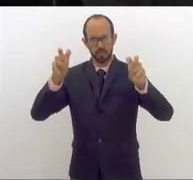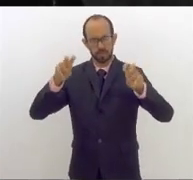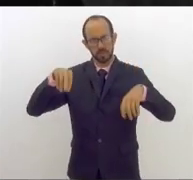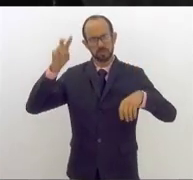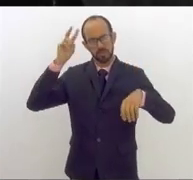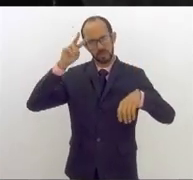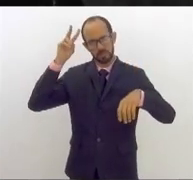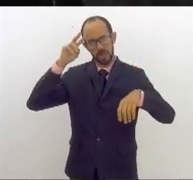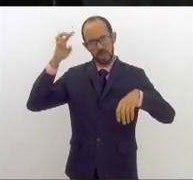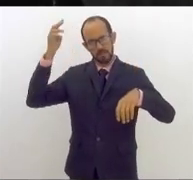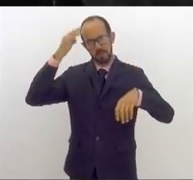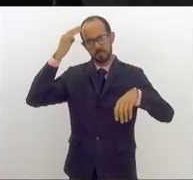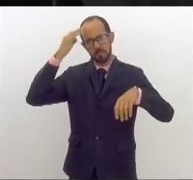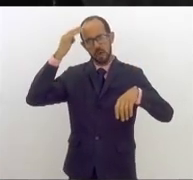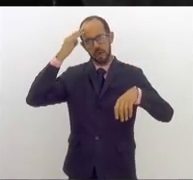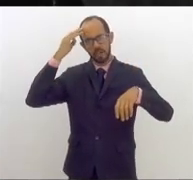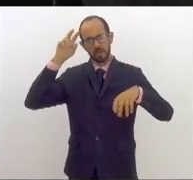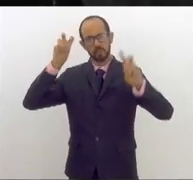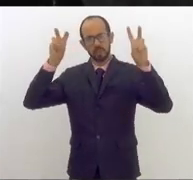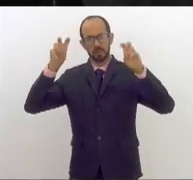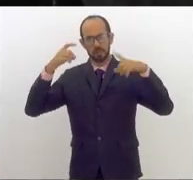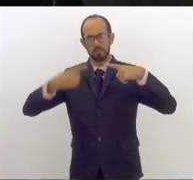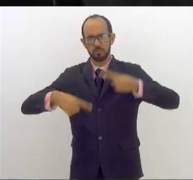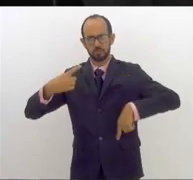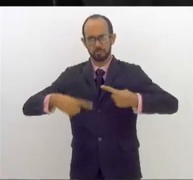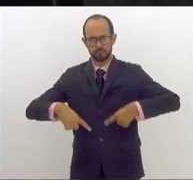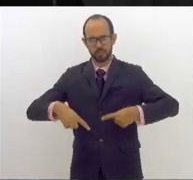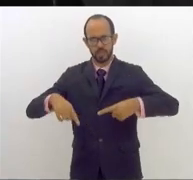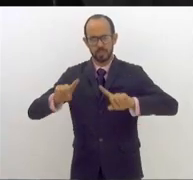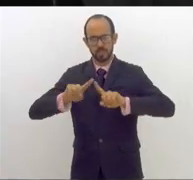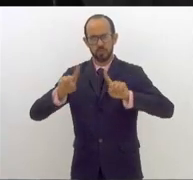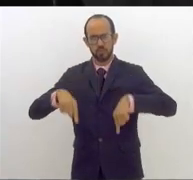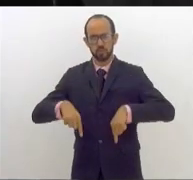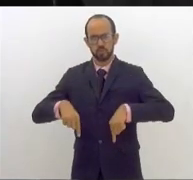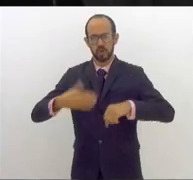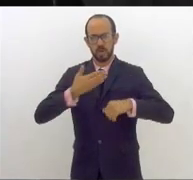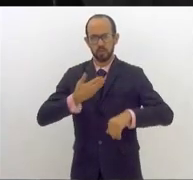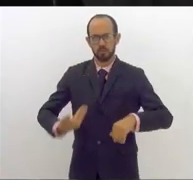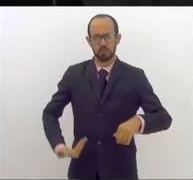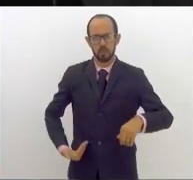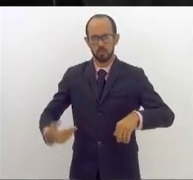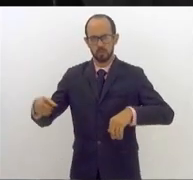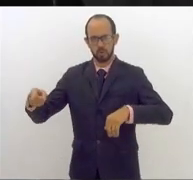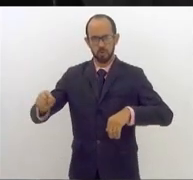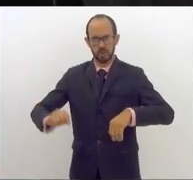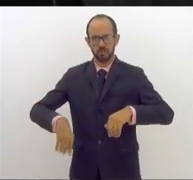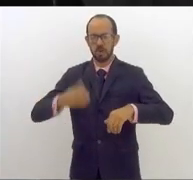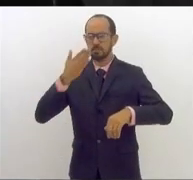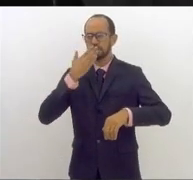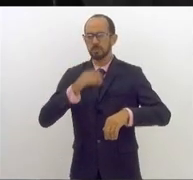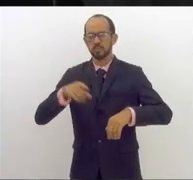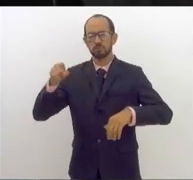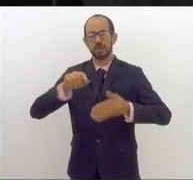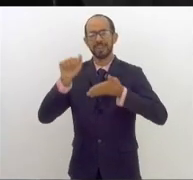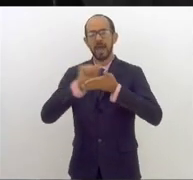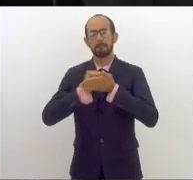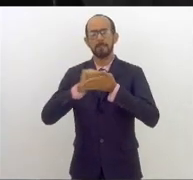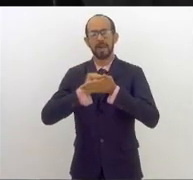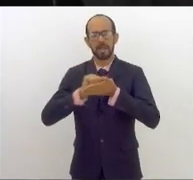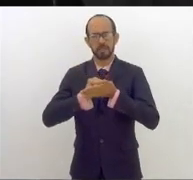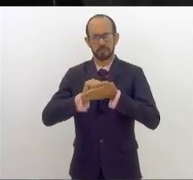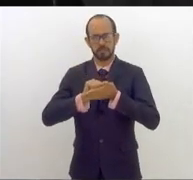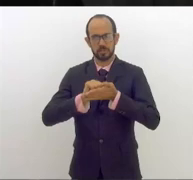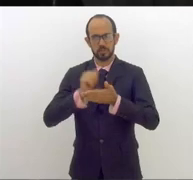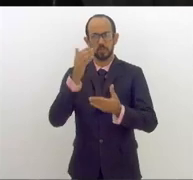histórica brasileira na política esse servidor foi pro primeiro lugar em estado a pagar o arquivo né o arquivo